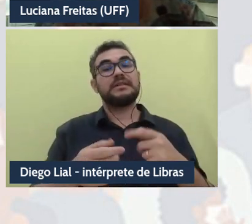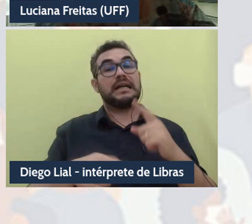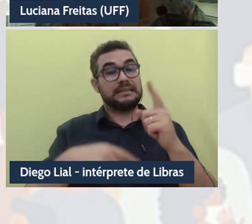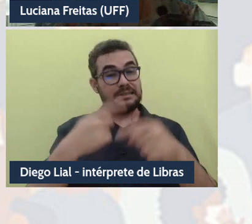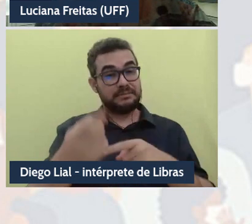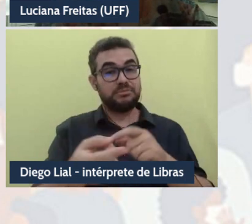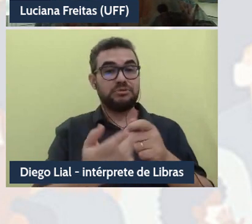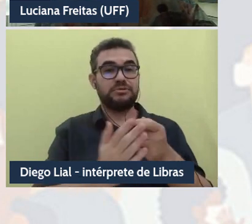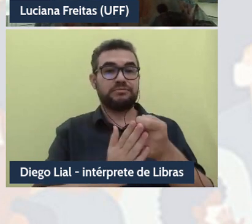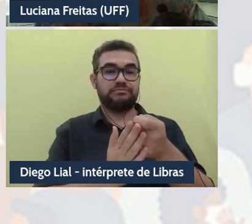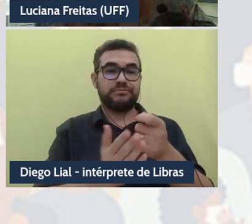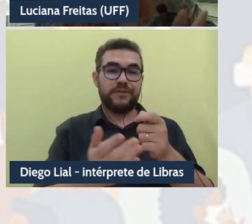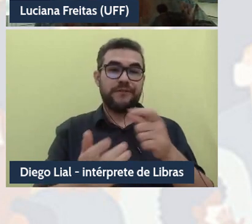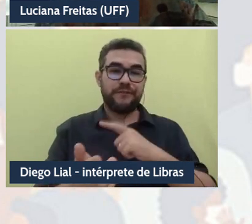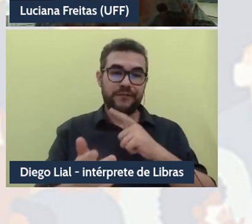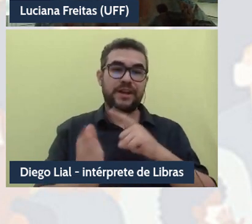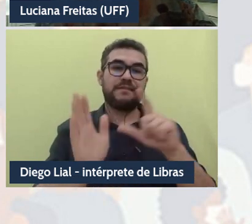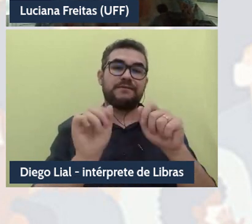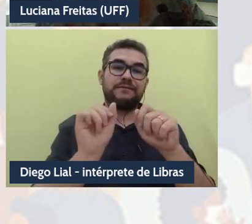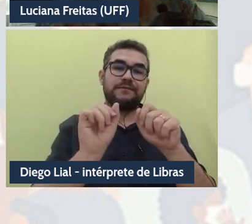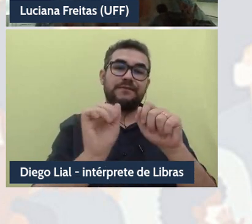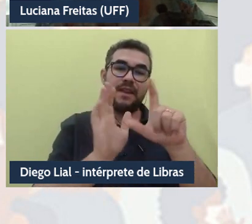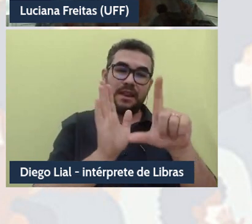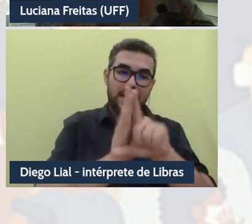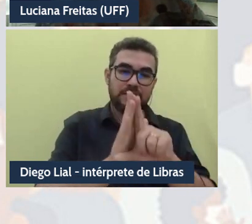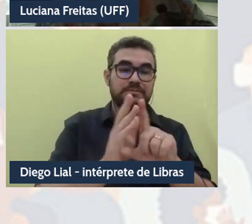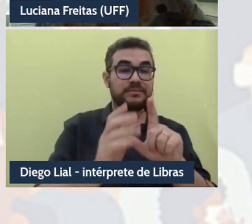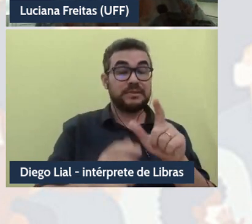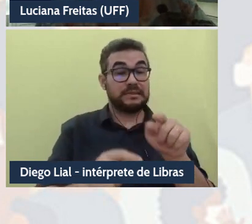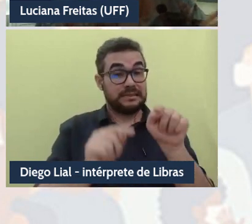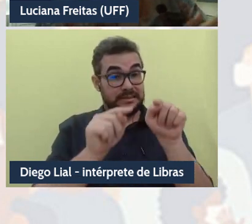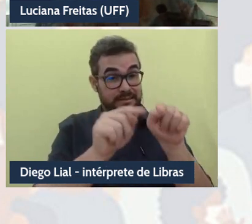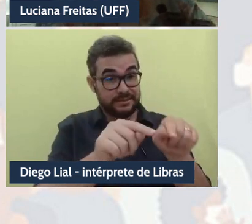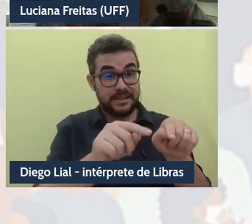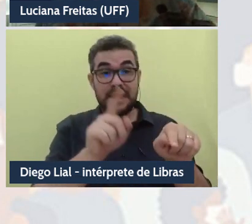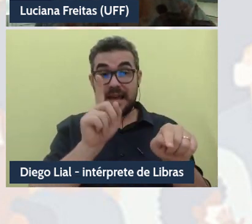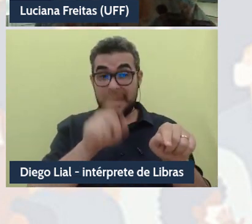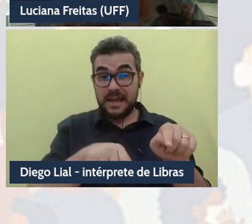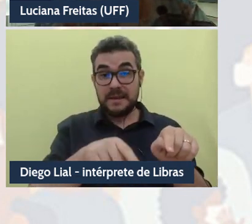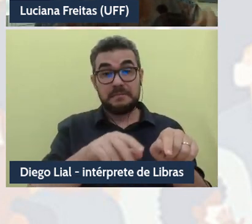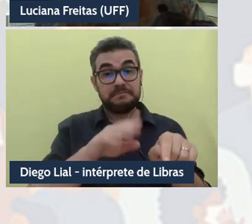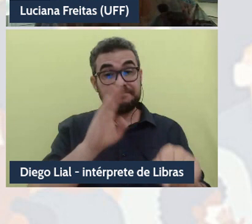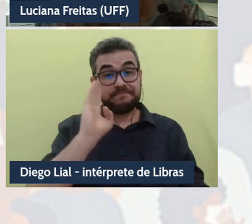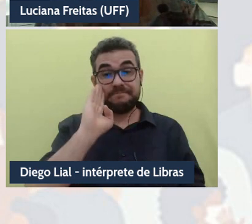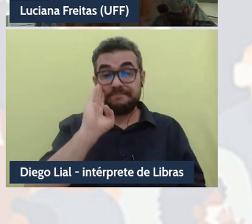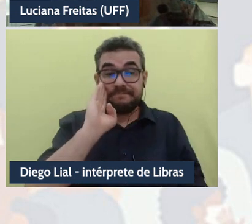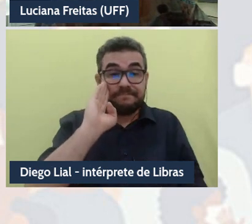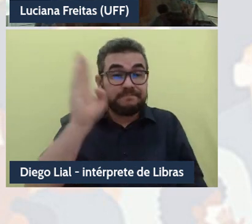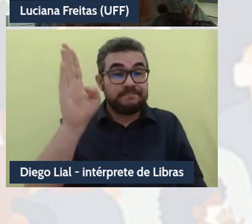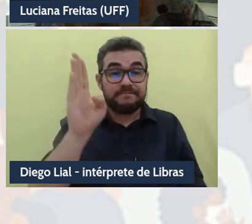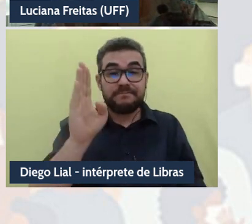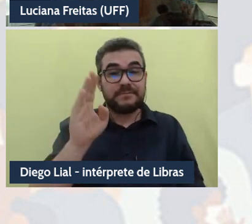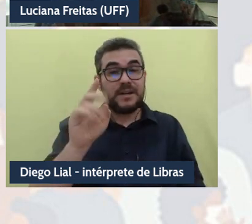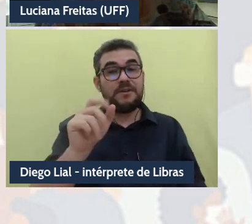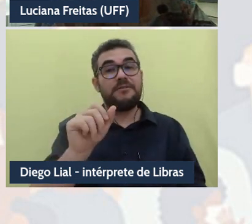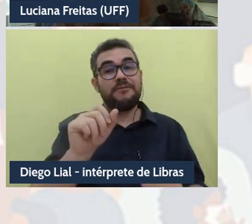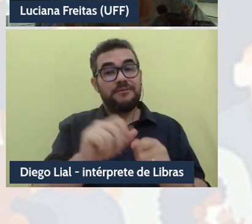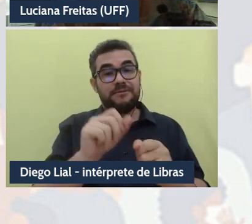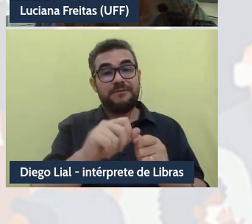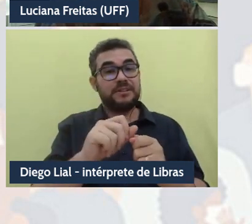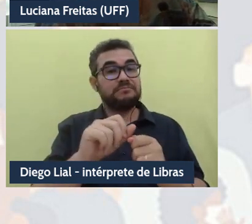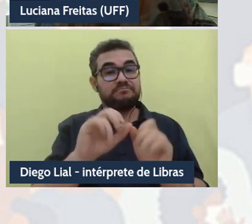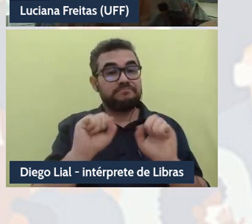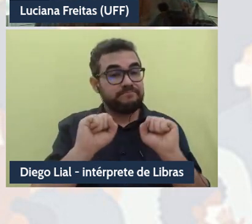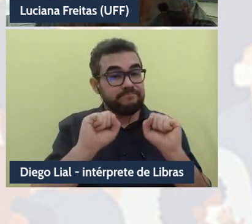de 2016, que foi o segundo grande passo e o maior de todos, talvez, para essa padronização,